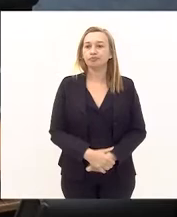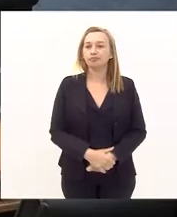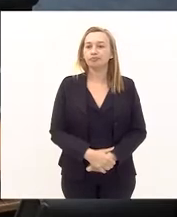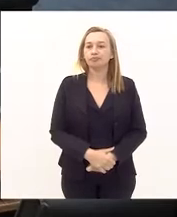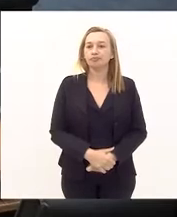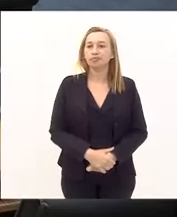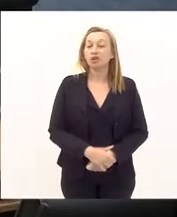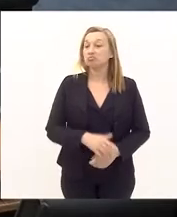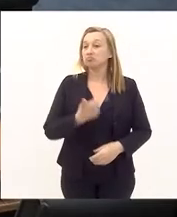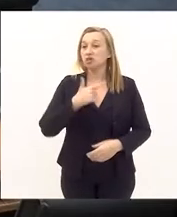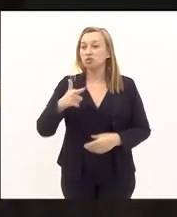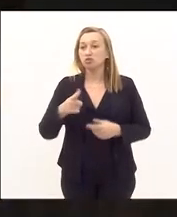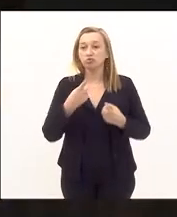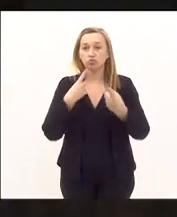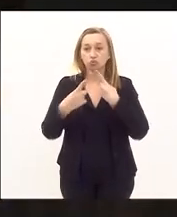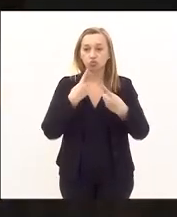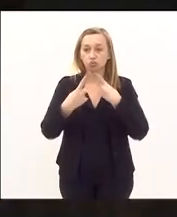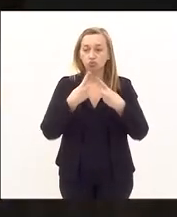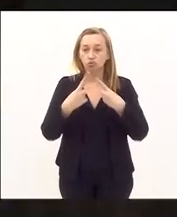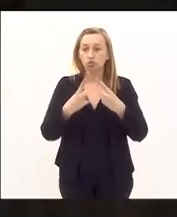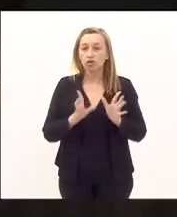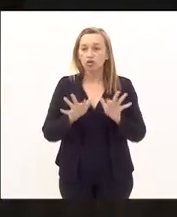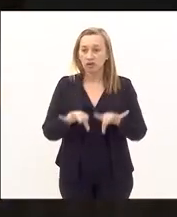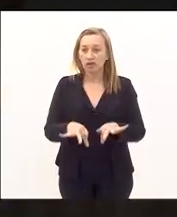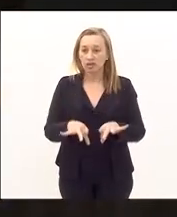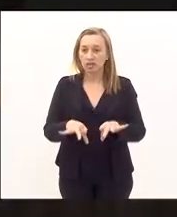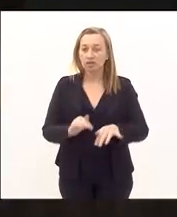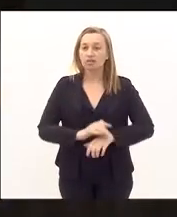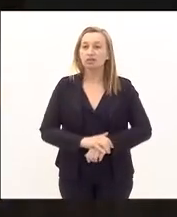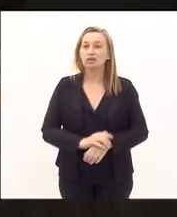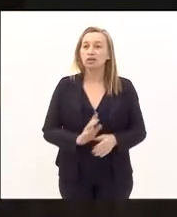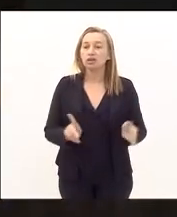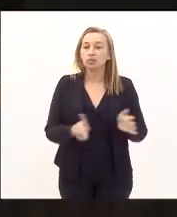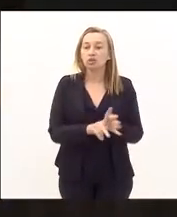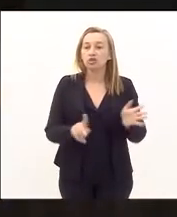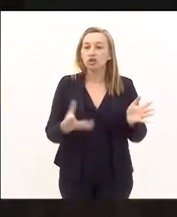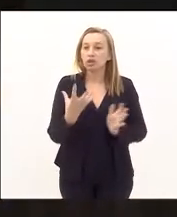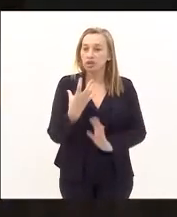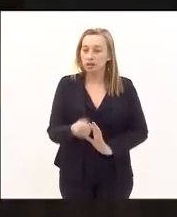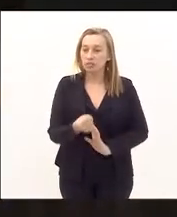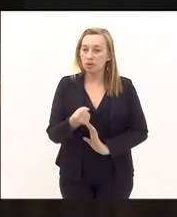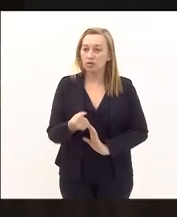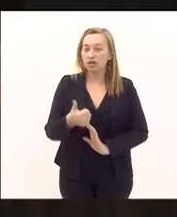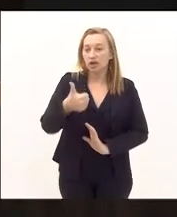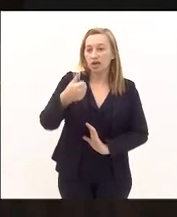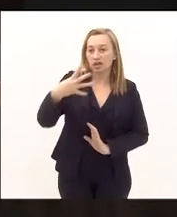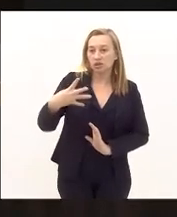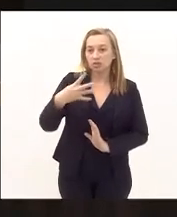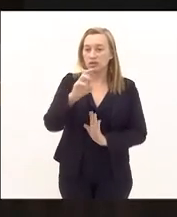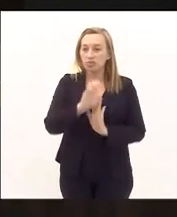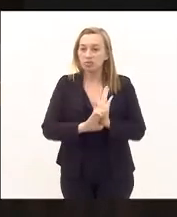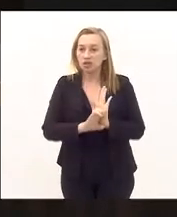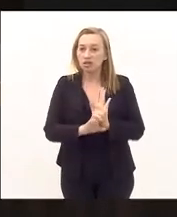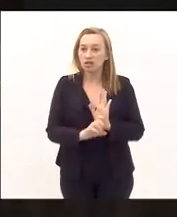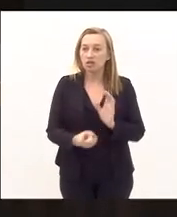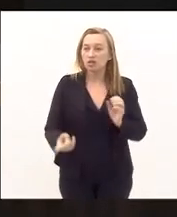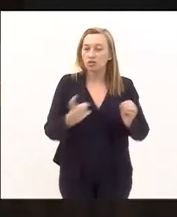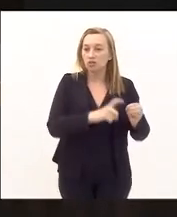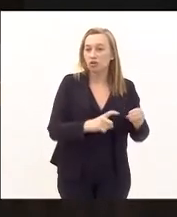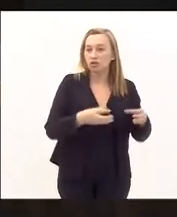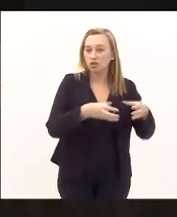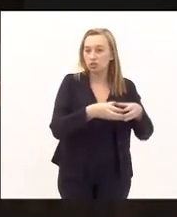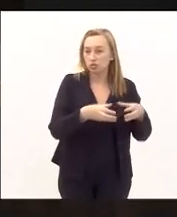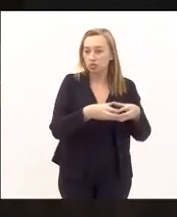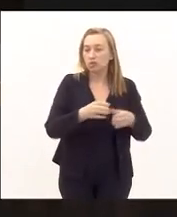Não havendo mais quem queira discutir, encerrada a discussão, o projeto recebeu 14 emendas, retorna